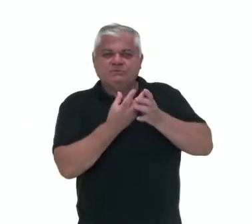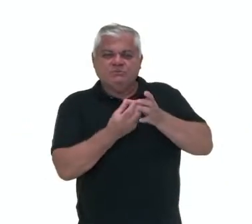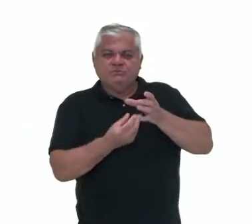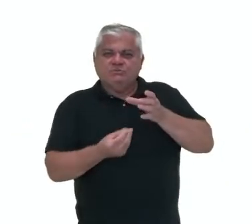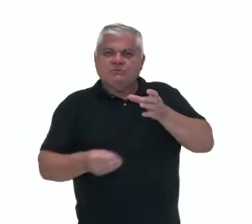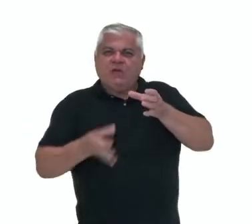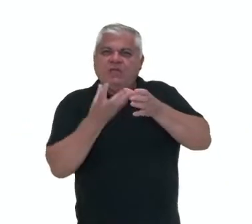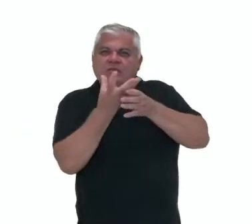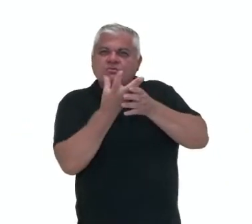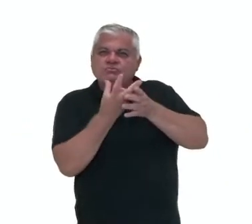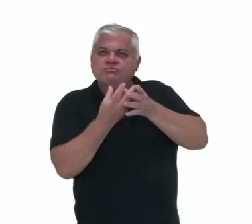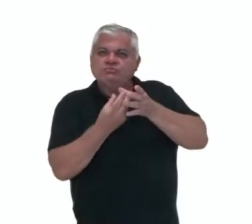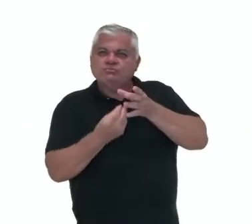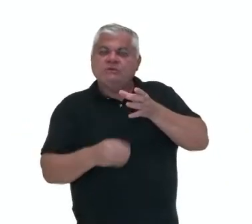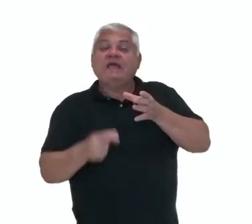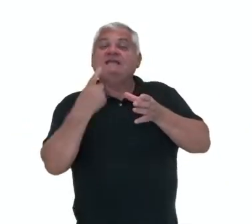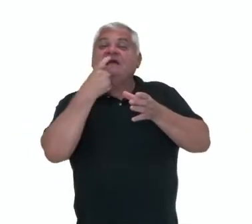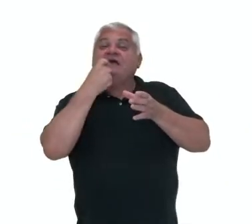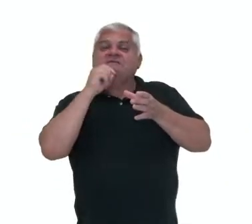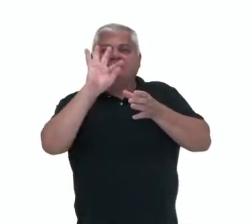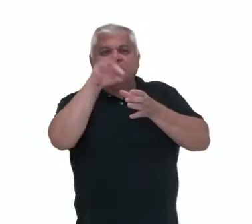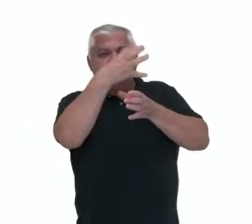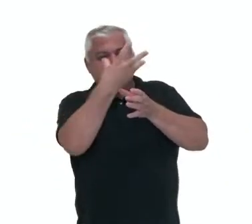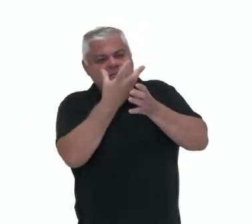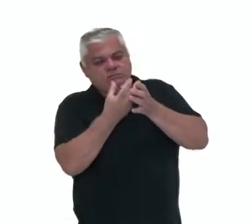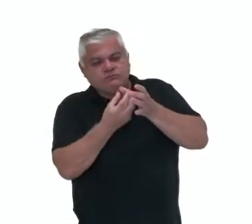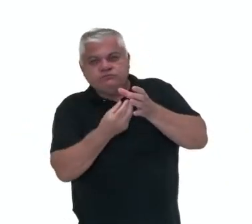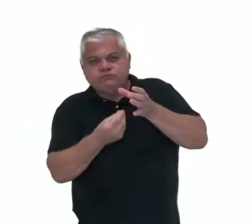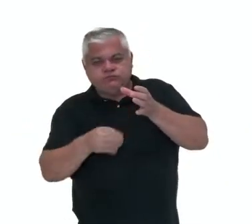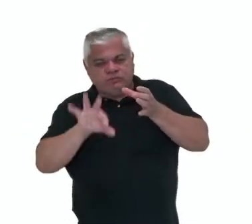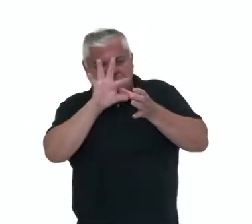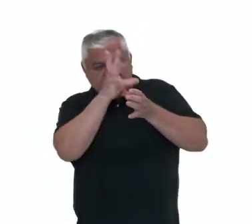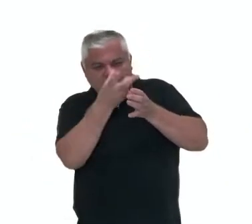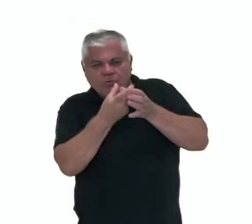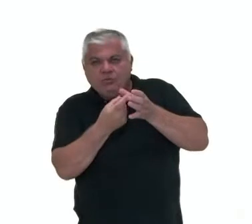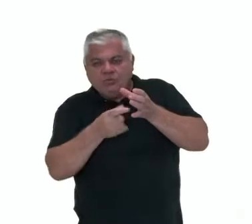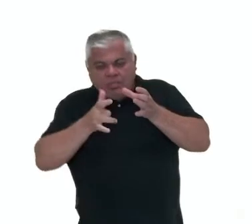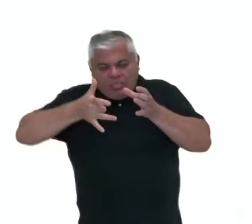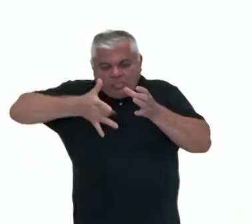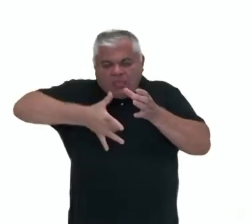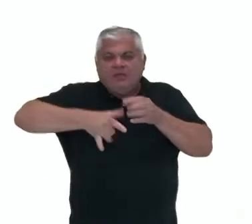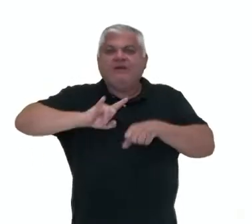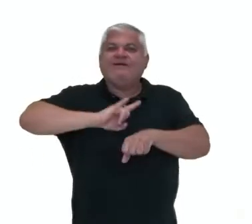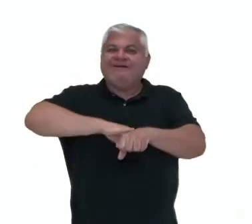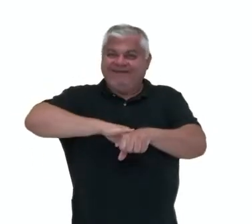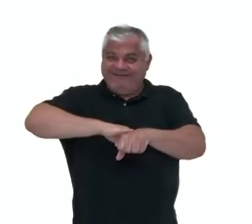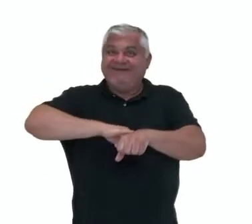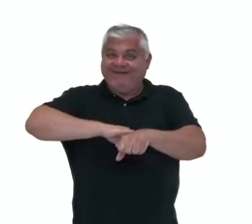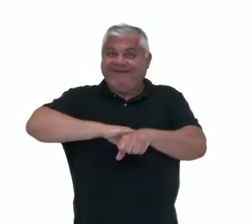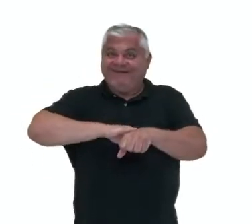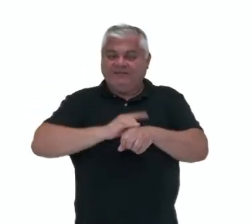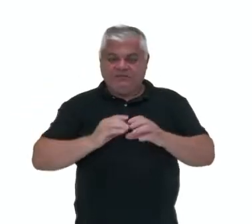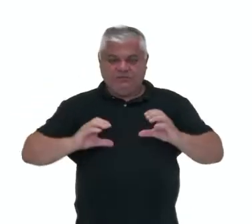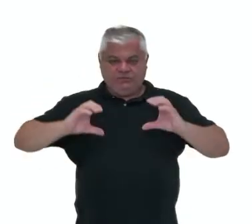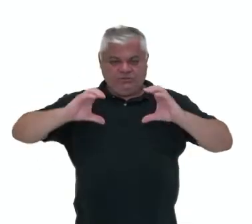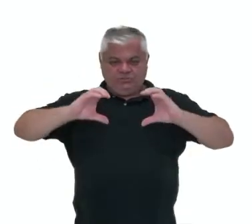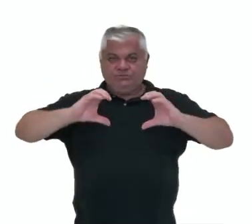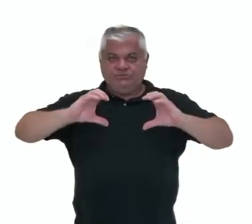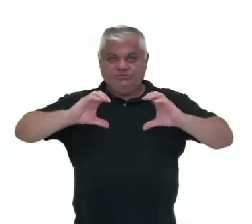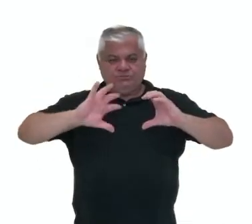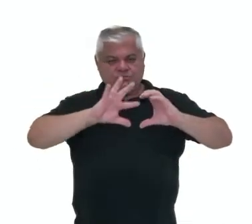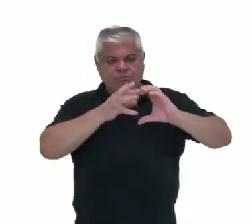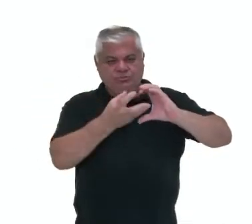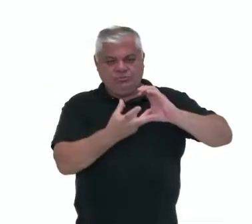filtradores do sangue e vão formar a urina. Exatamente. Então nós podemos considerar os rins ali